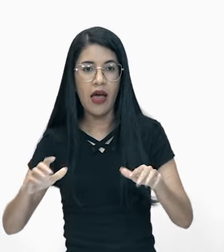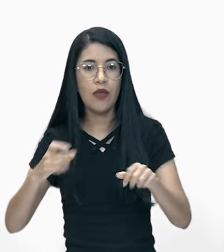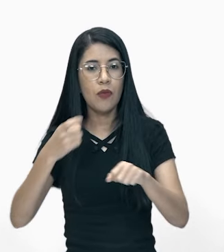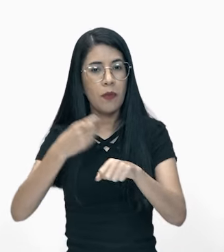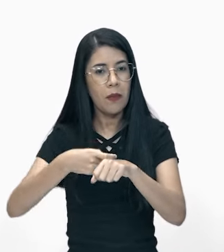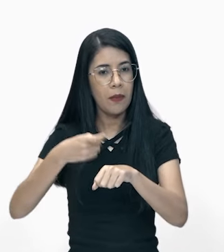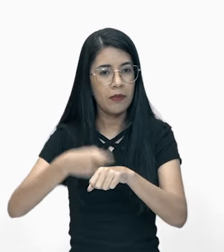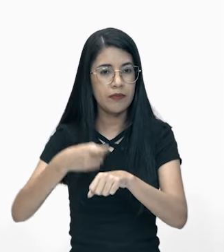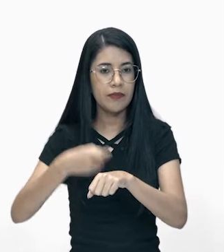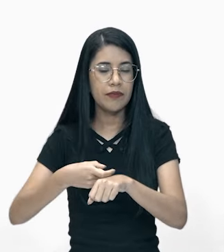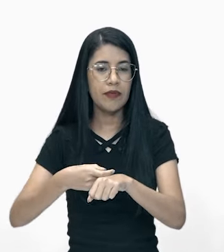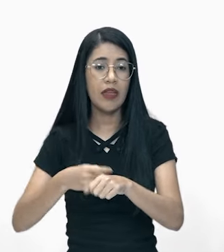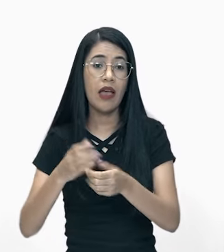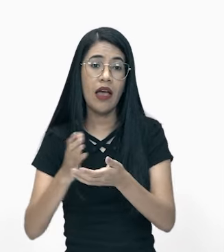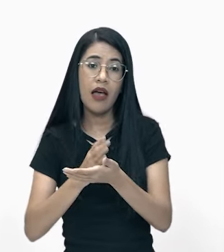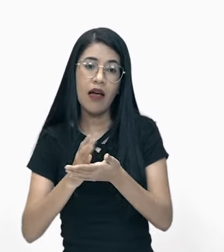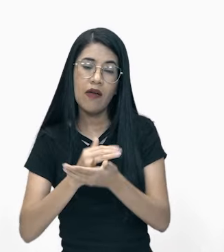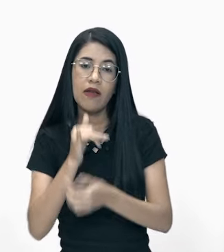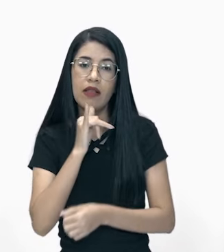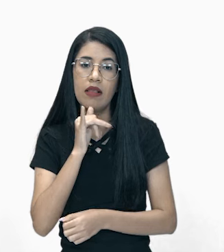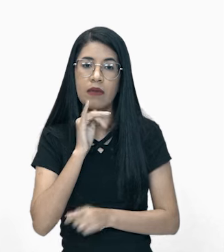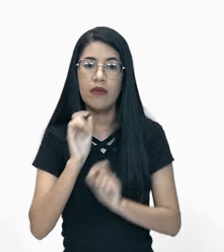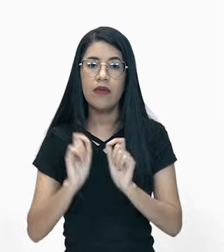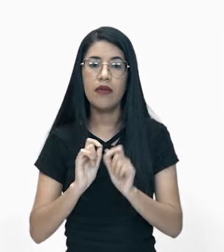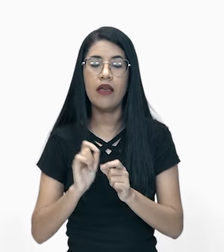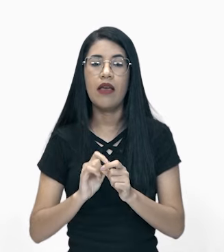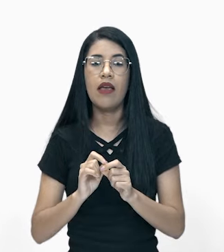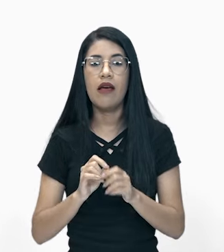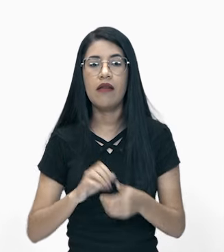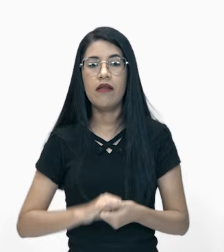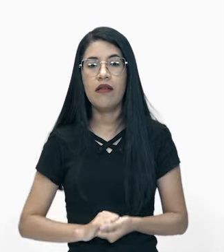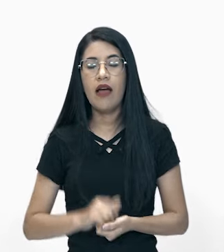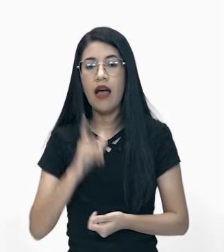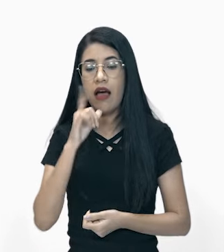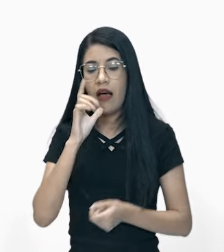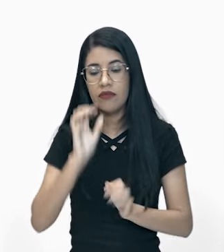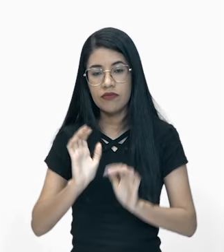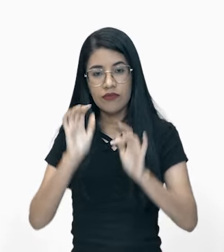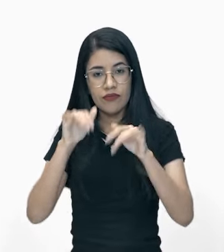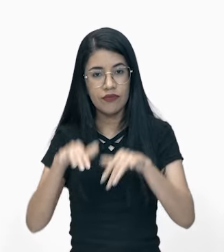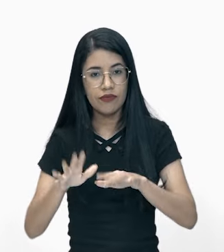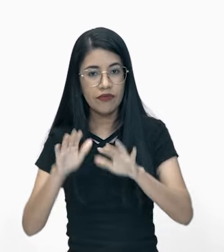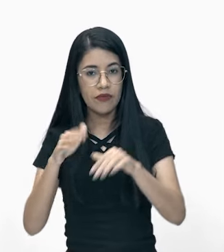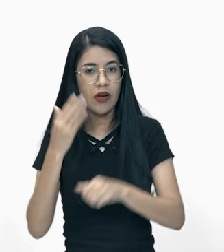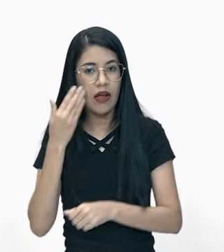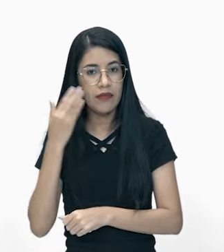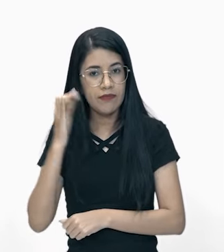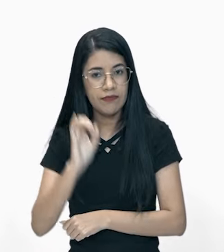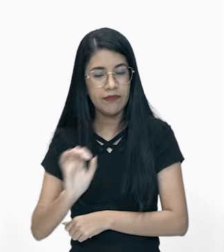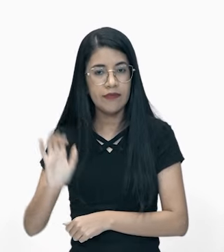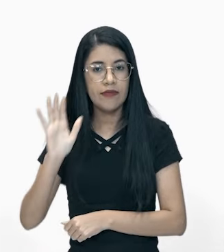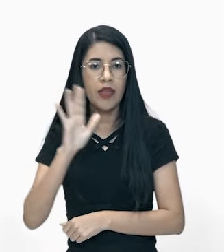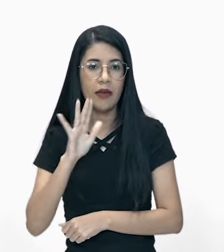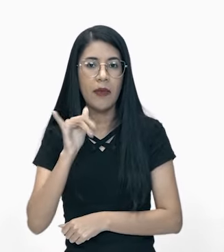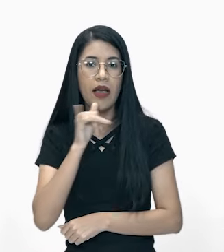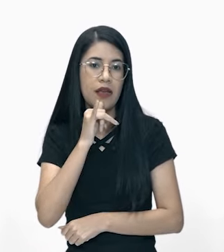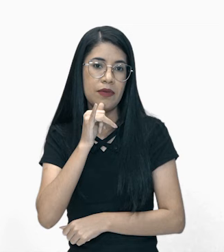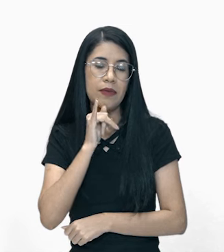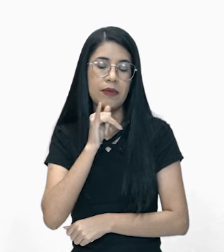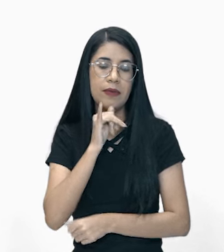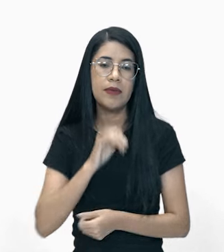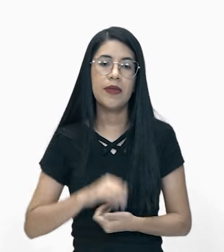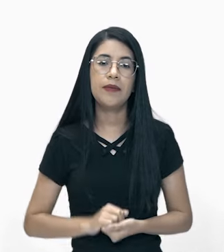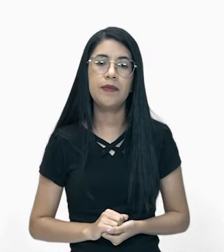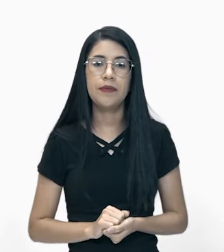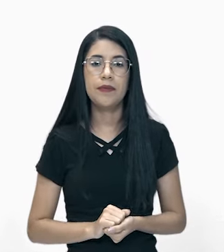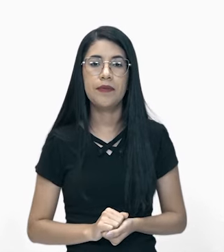materiais. Alguns exemplos são as ondas oceânicas, como nós temos este exemplo da